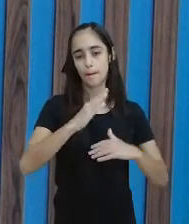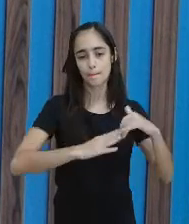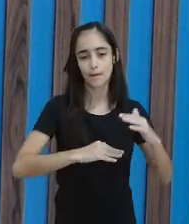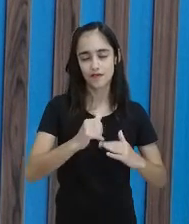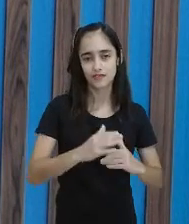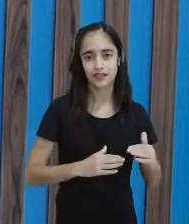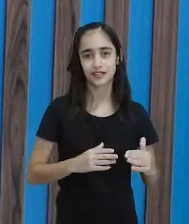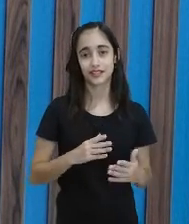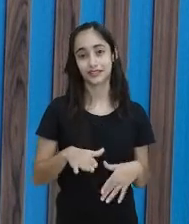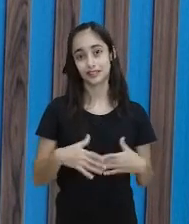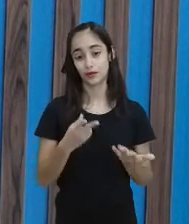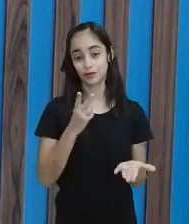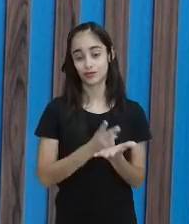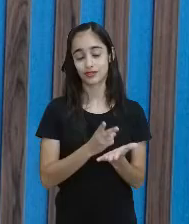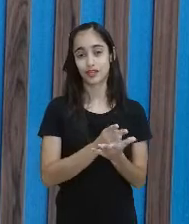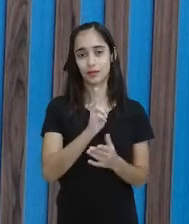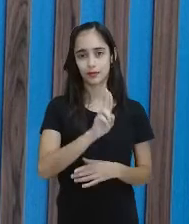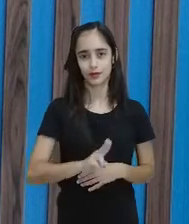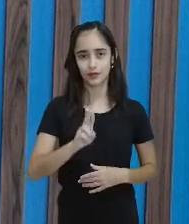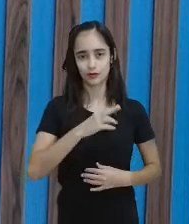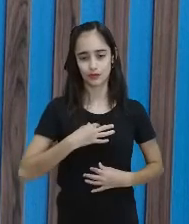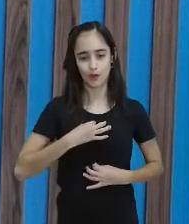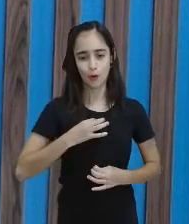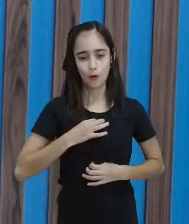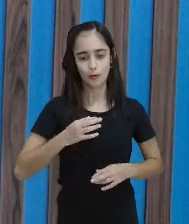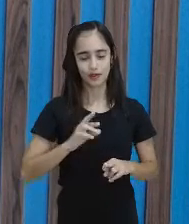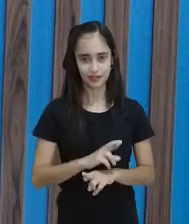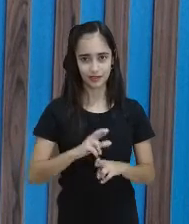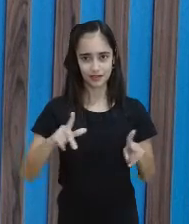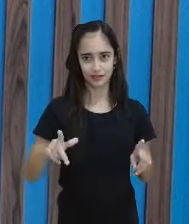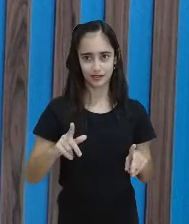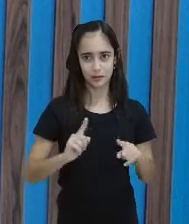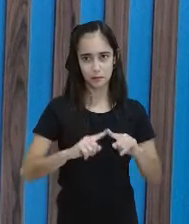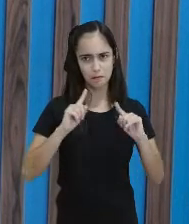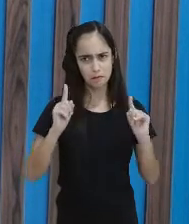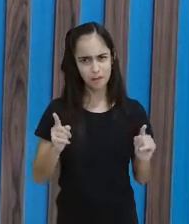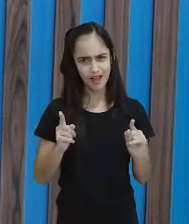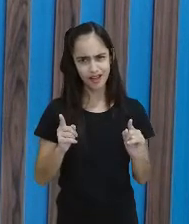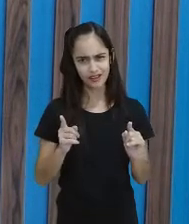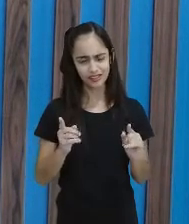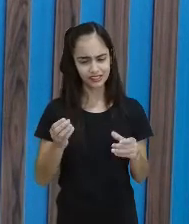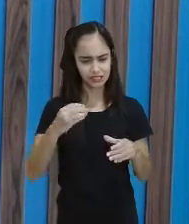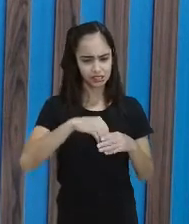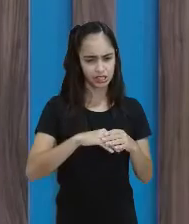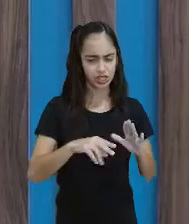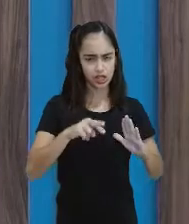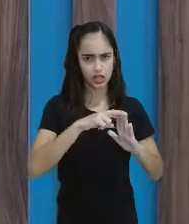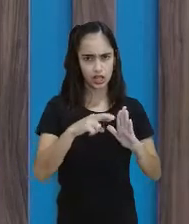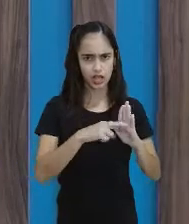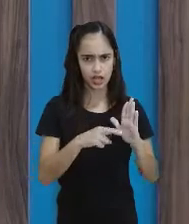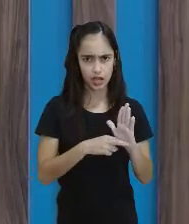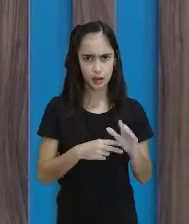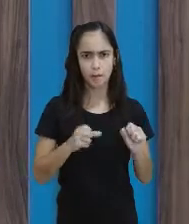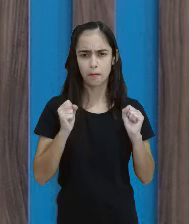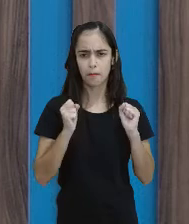roupa diferente. Mas a regra pode jogar sem o líbero, só um outro jogador fazer a função dele, no